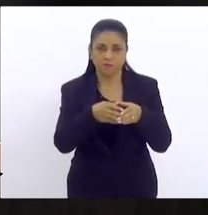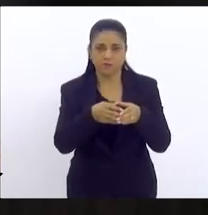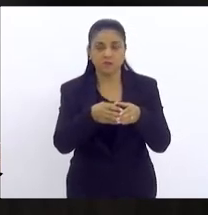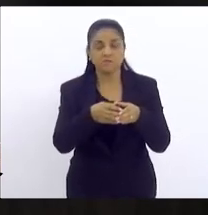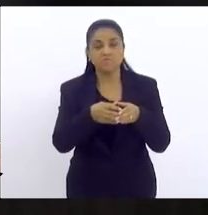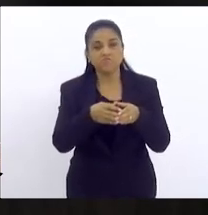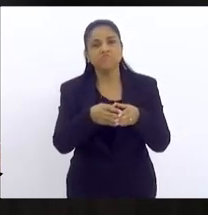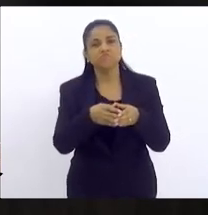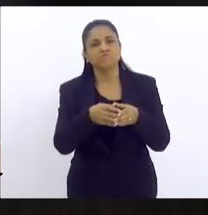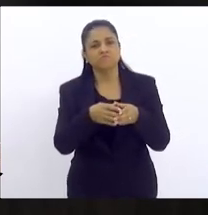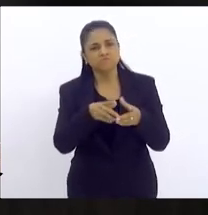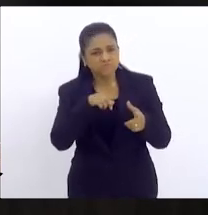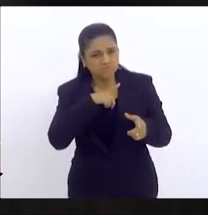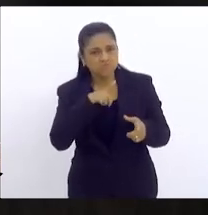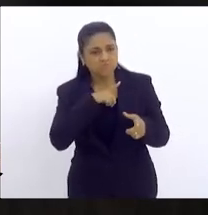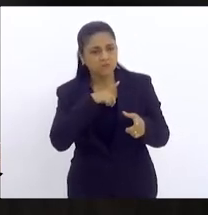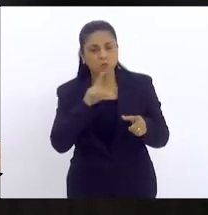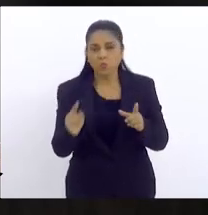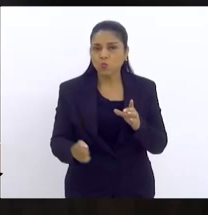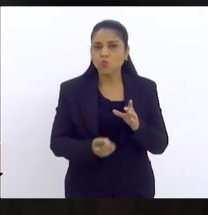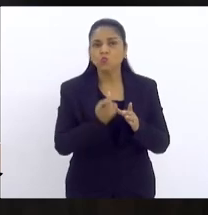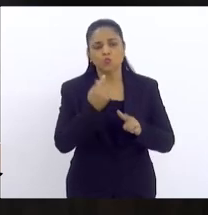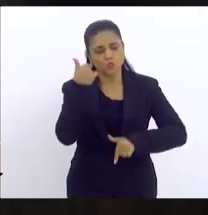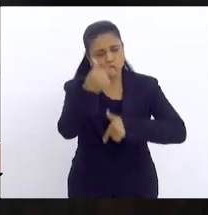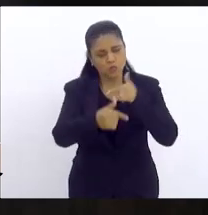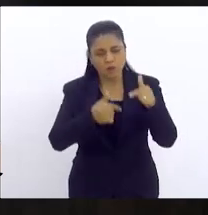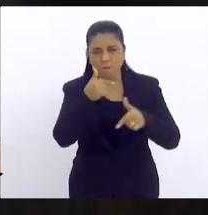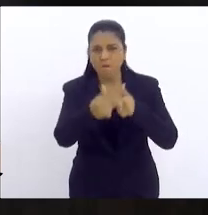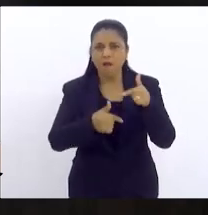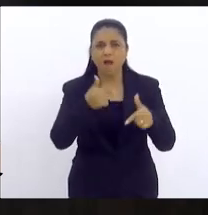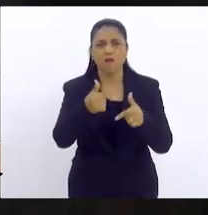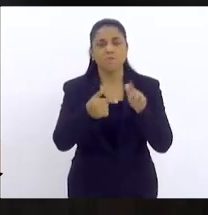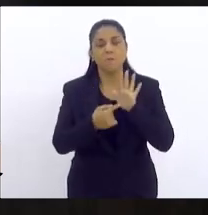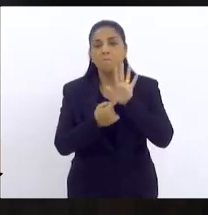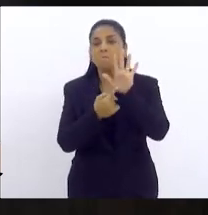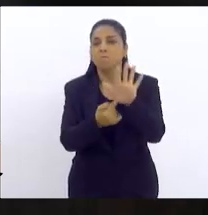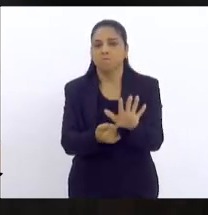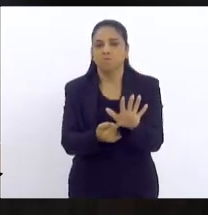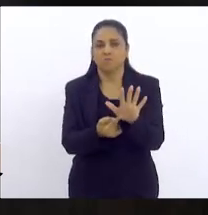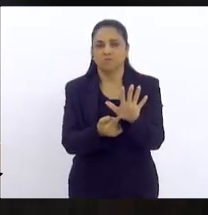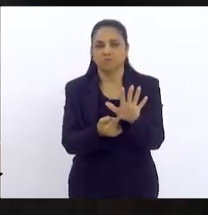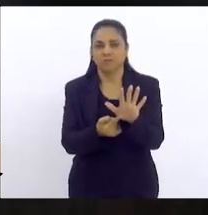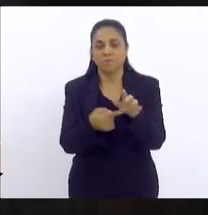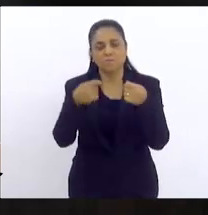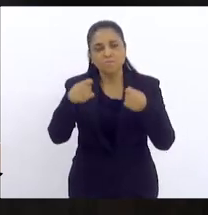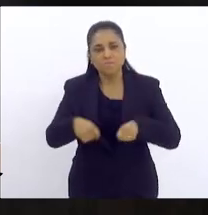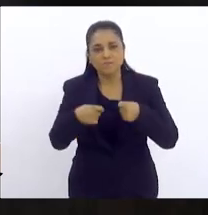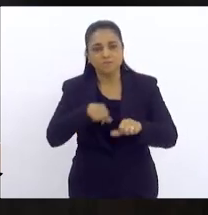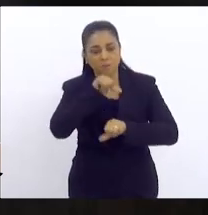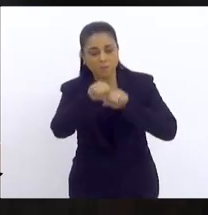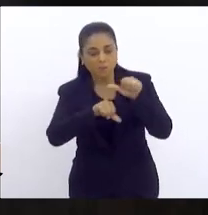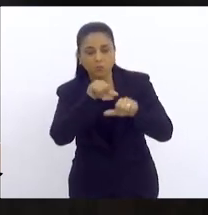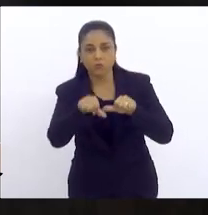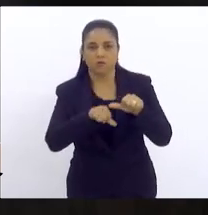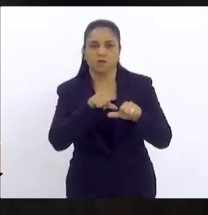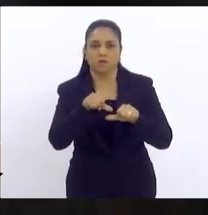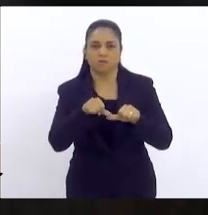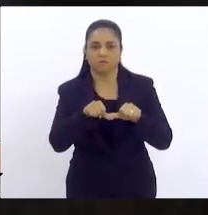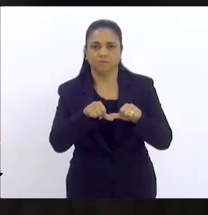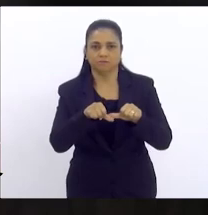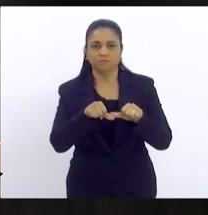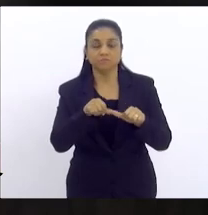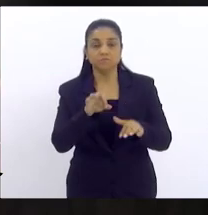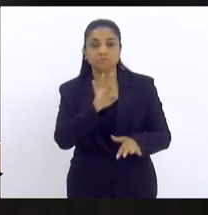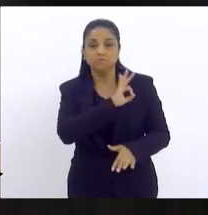porque é a única forma que nós temos para mostrarmos na realidade que nós precisamos mudar tudo que tá aí a Polícia